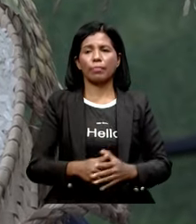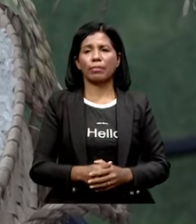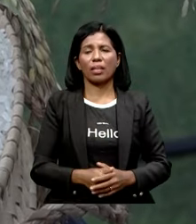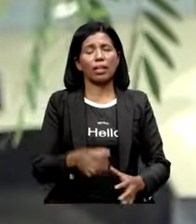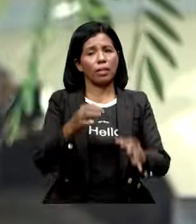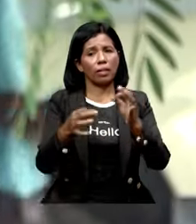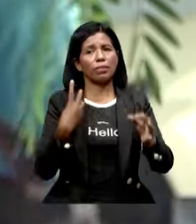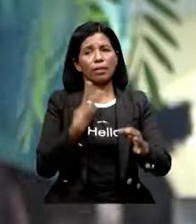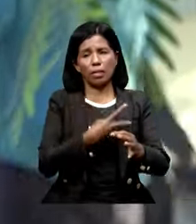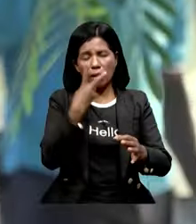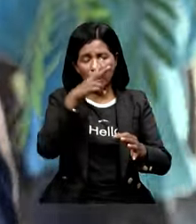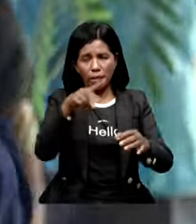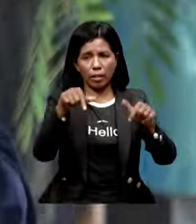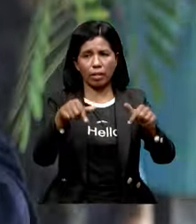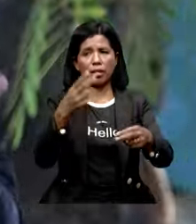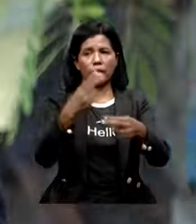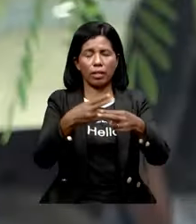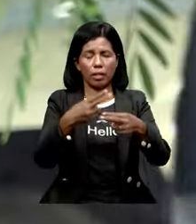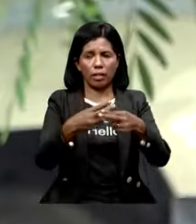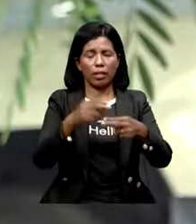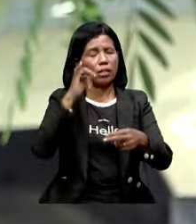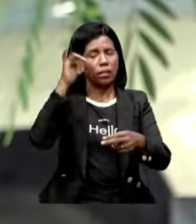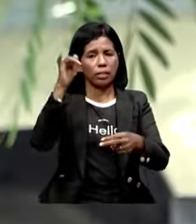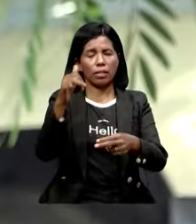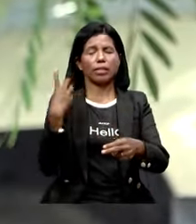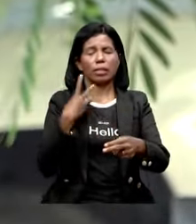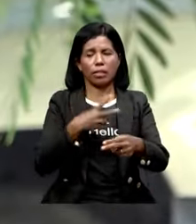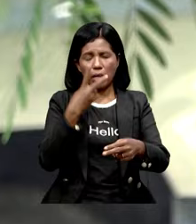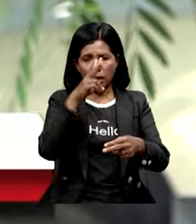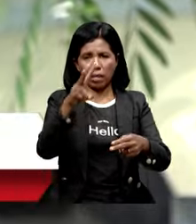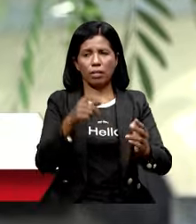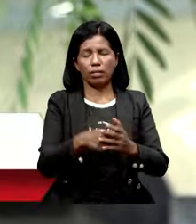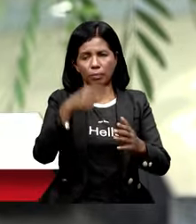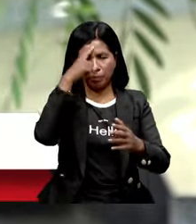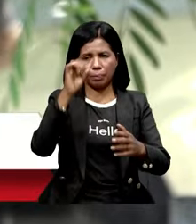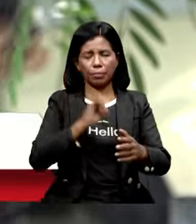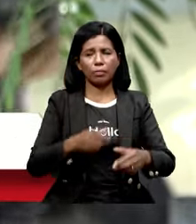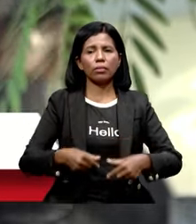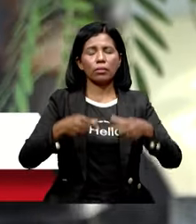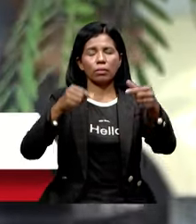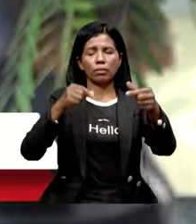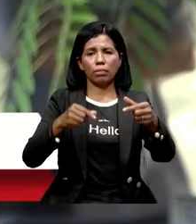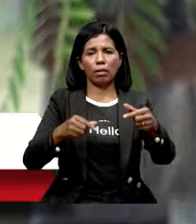Tarejene, na Aranguida, o Sira de Silanza, também a carafona para a senhora Sira.